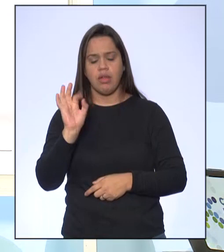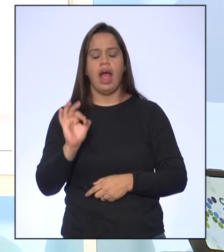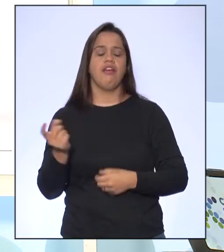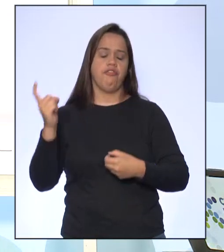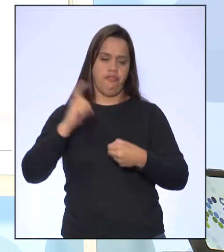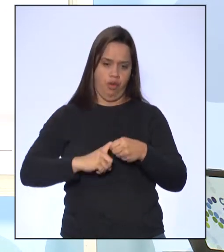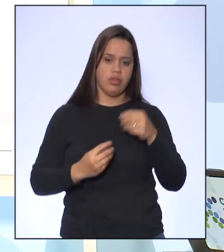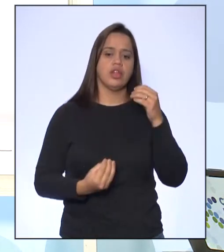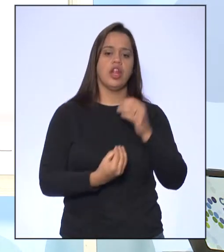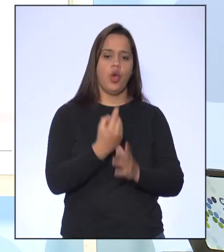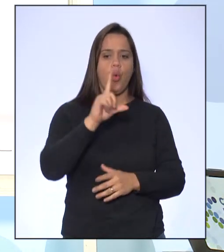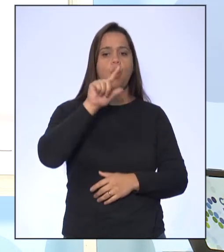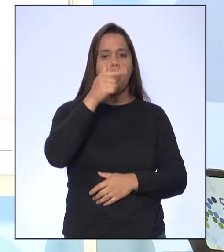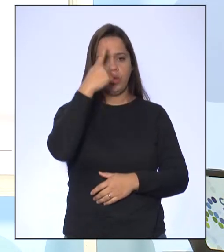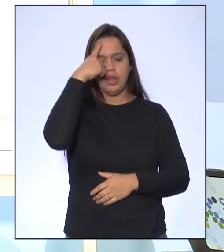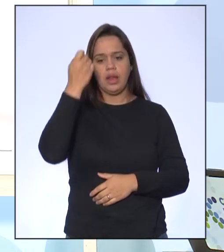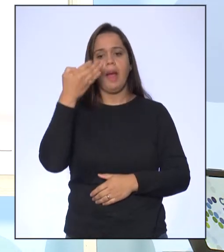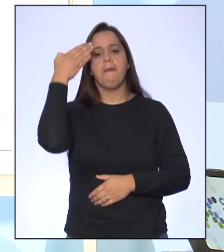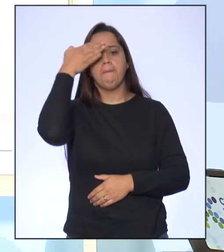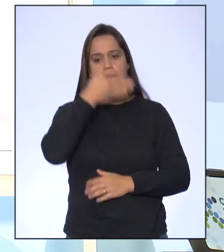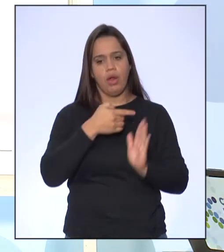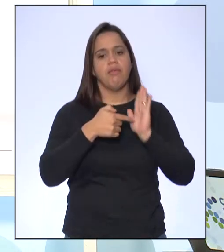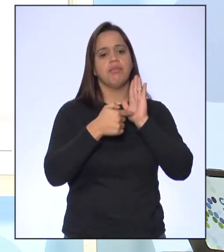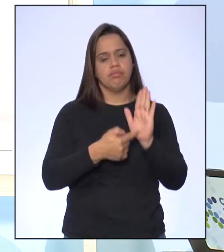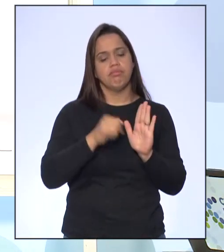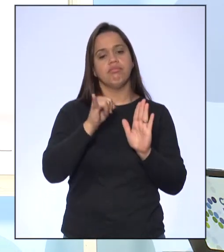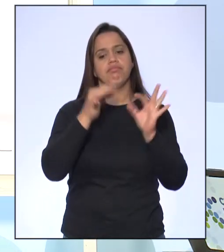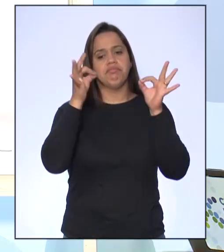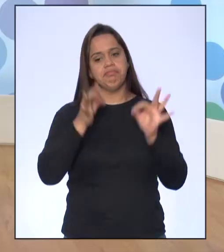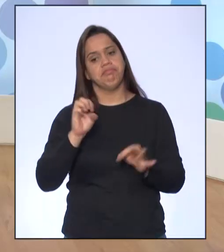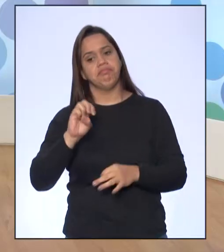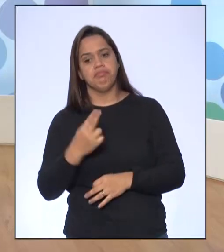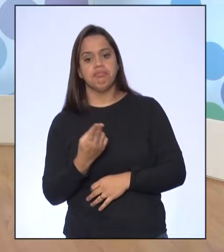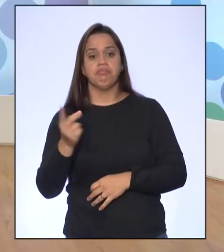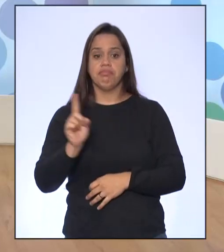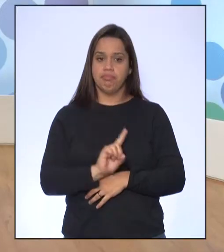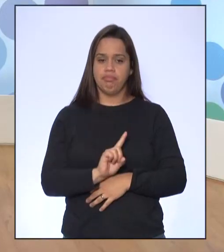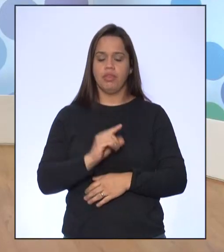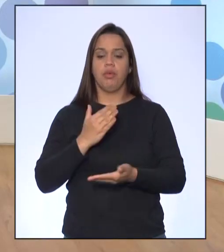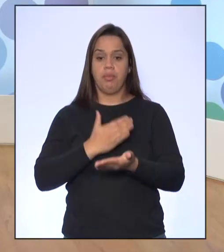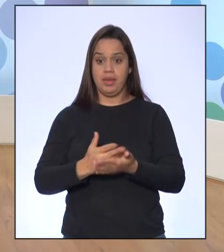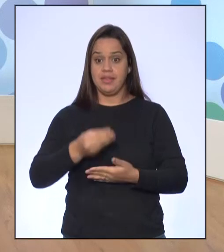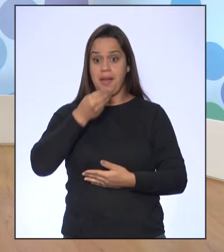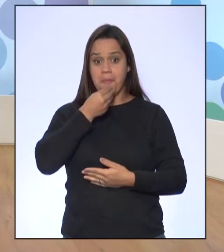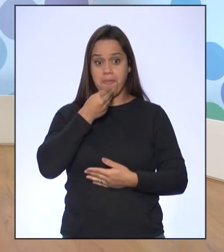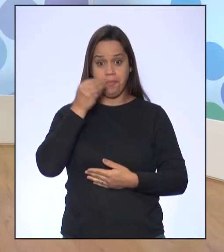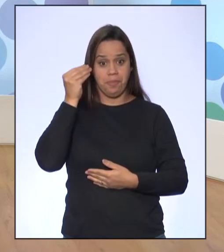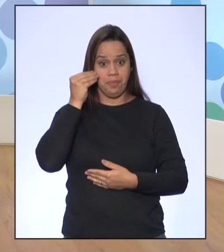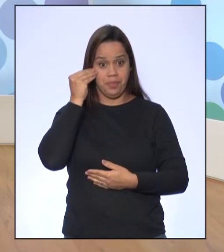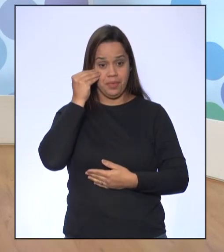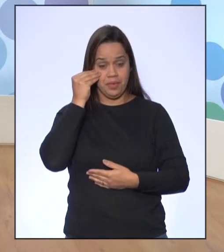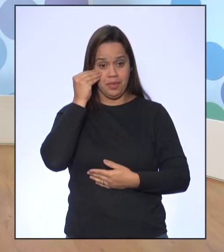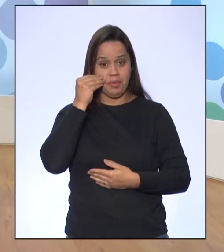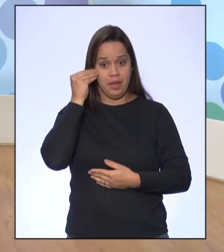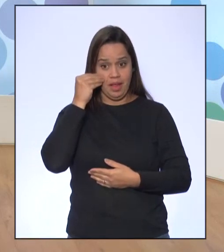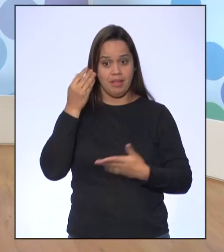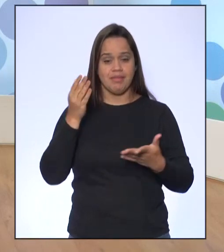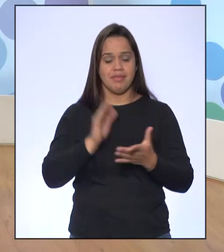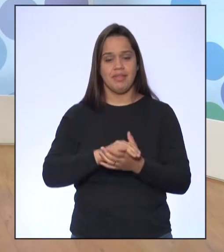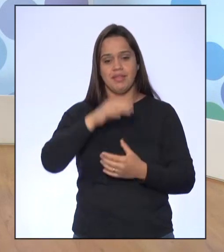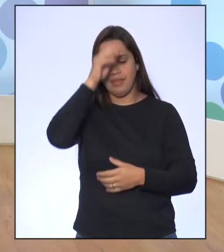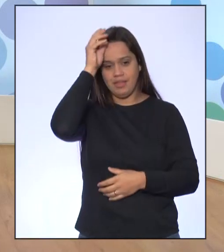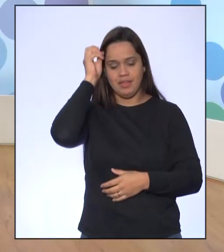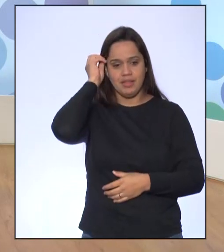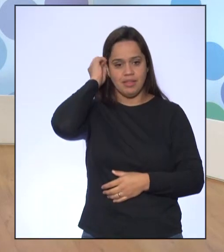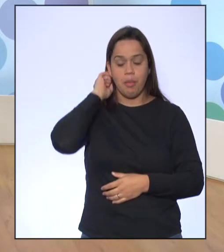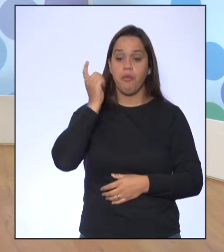novo e aí conclui se aquilo estava certo ou não. Muito legal, vamos lá? Né? Vamos para o experimento. Olha aqui nesse primeiro caso, eu quero que vocês observem com